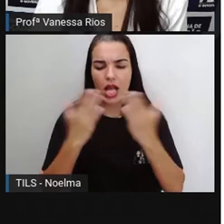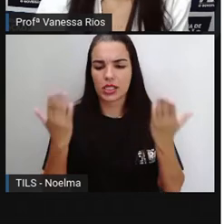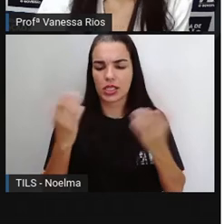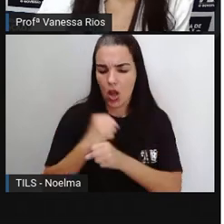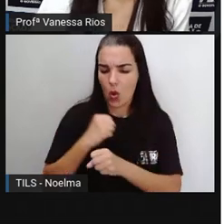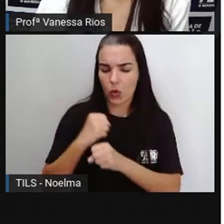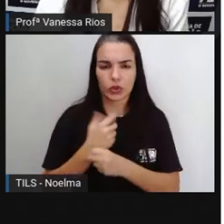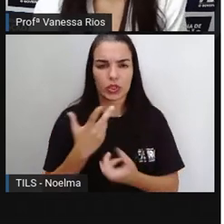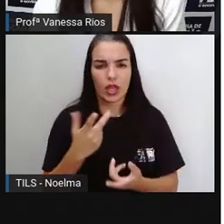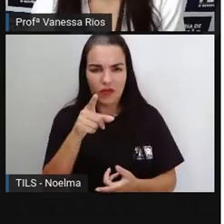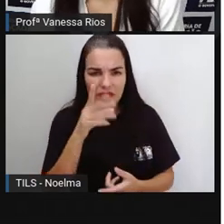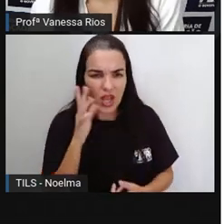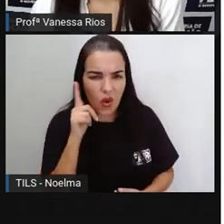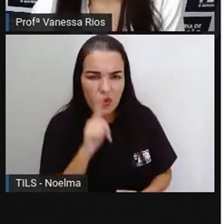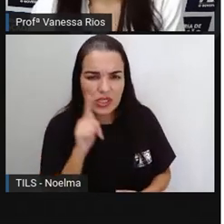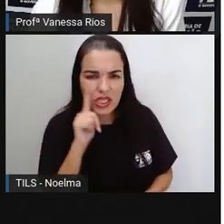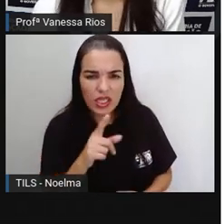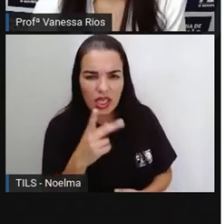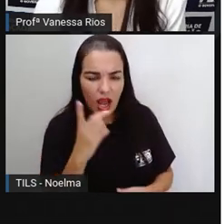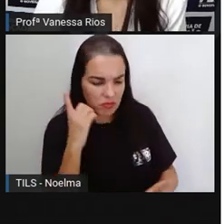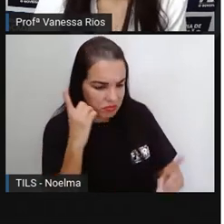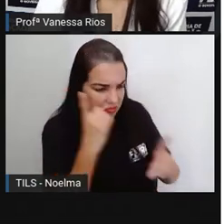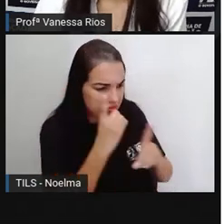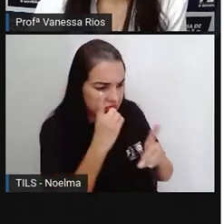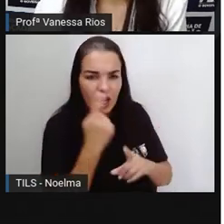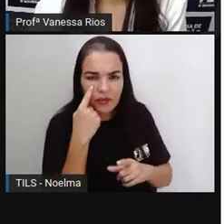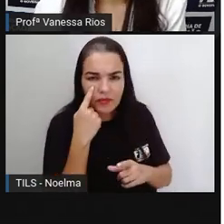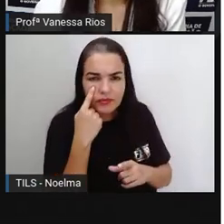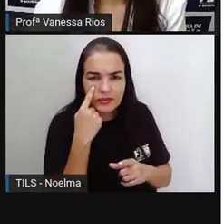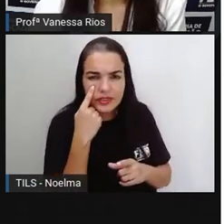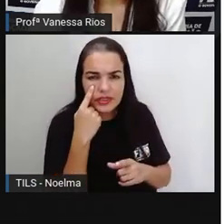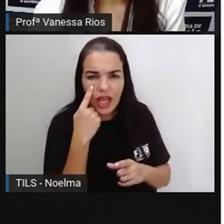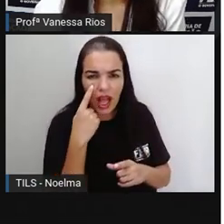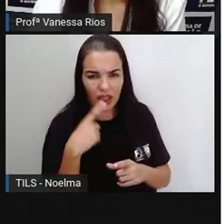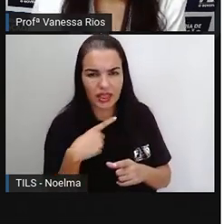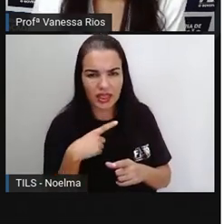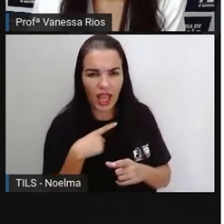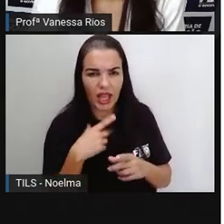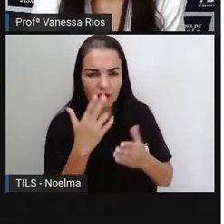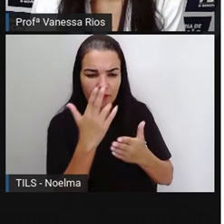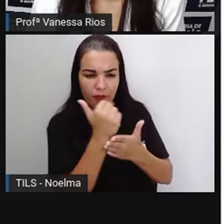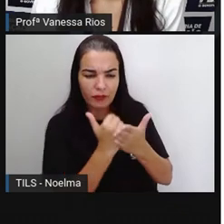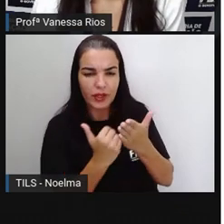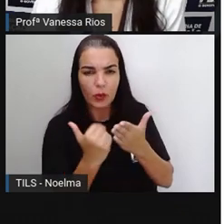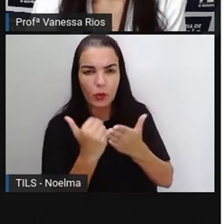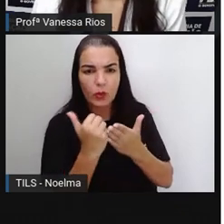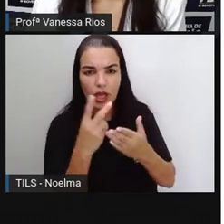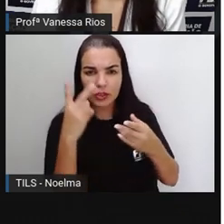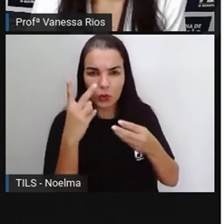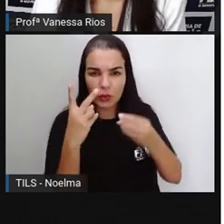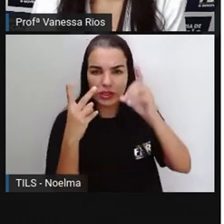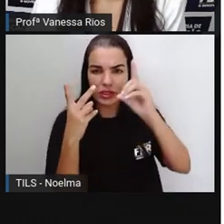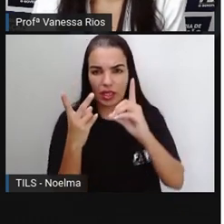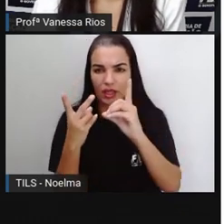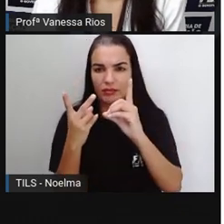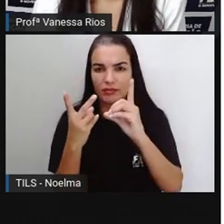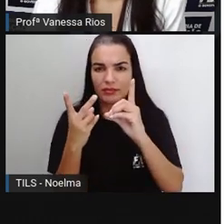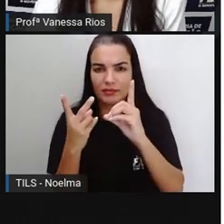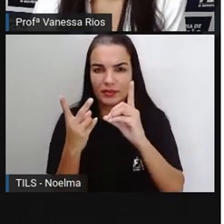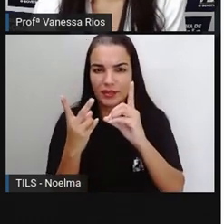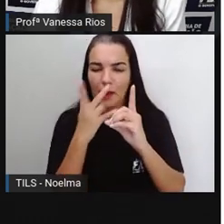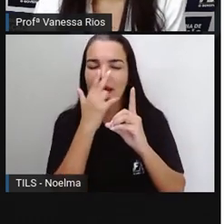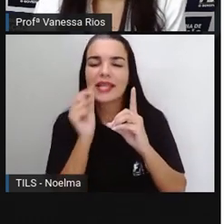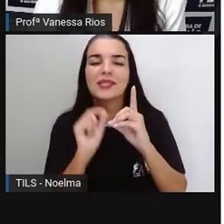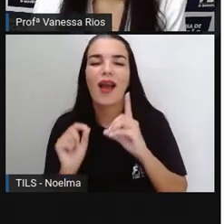você conseguiria identificar alguma figura bidimensional? Olhem só. A gente pode perceber